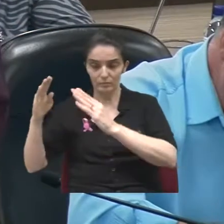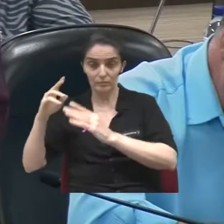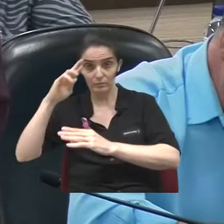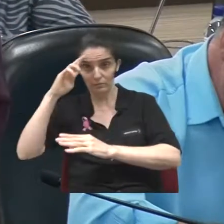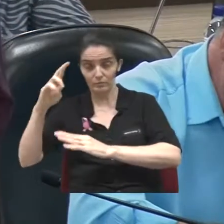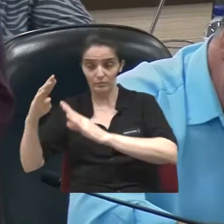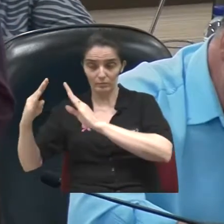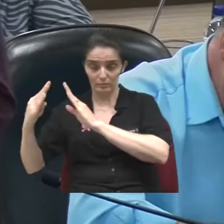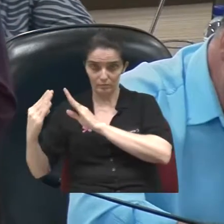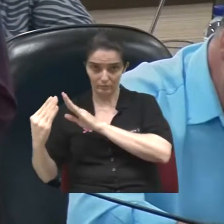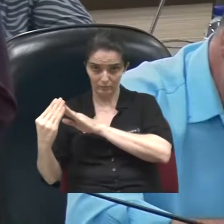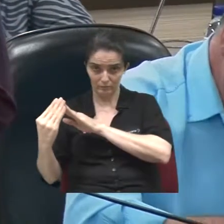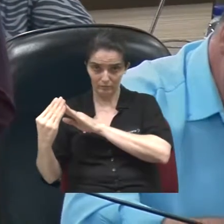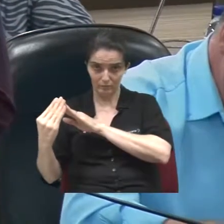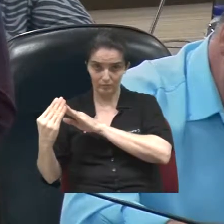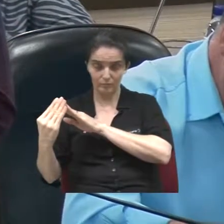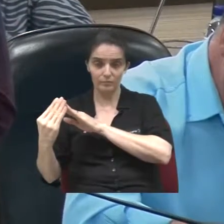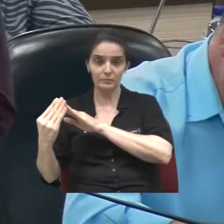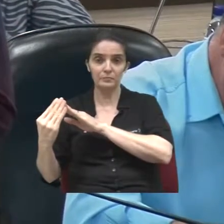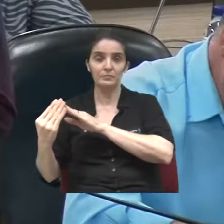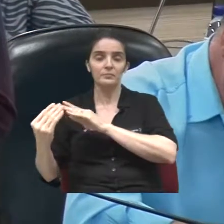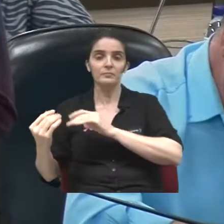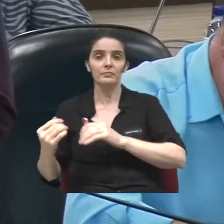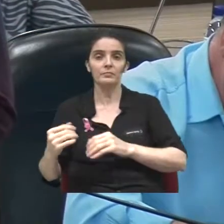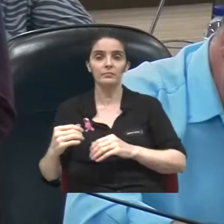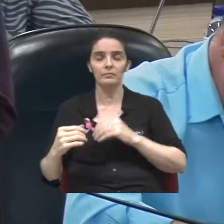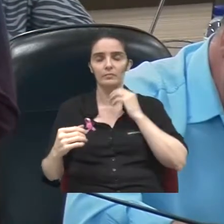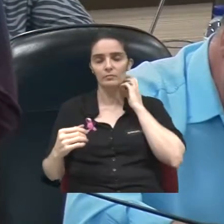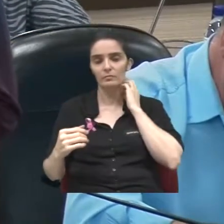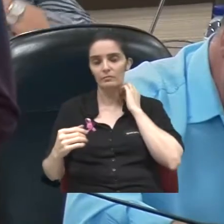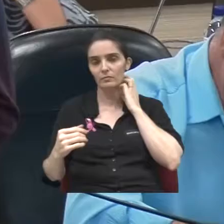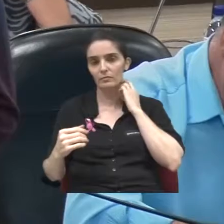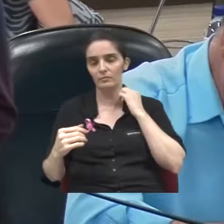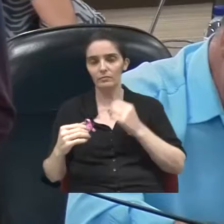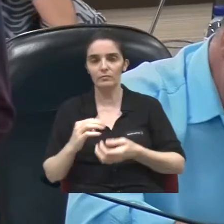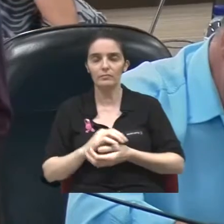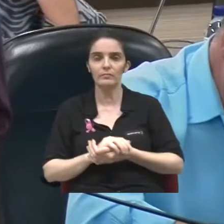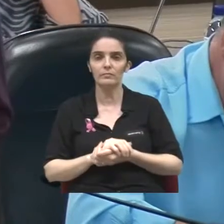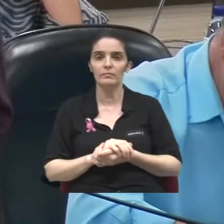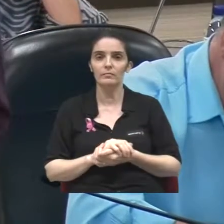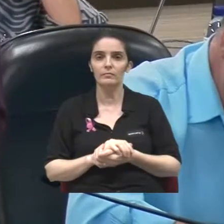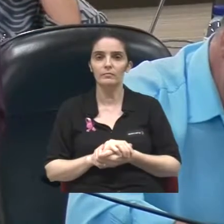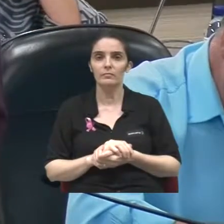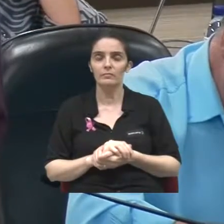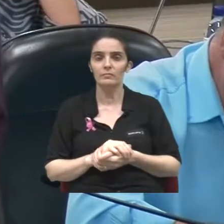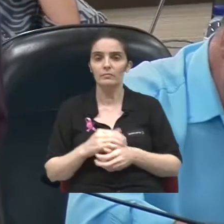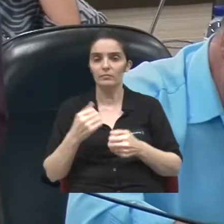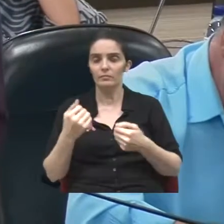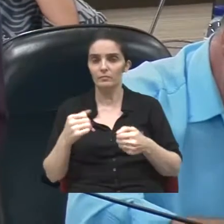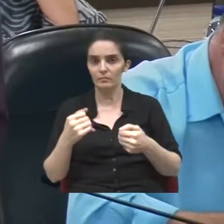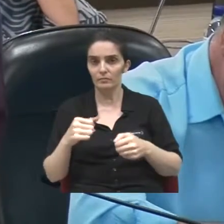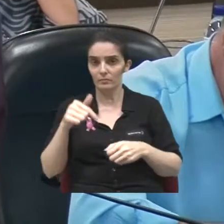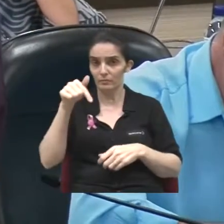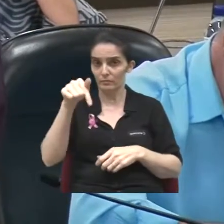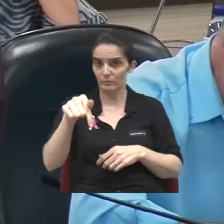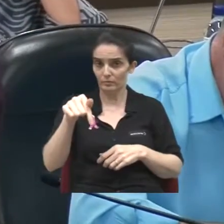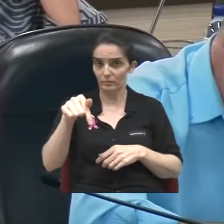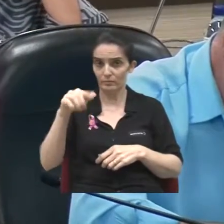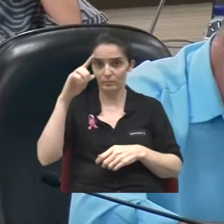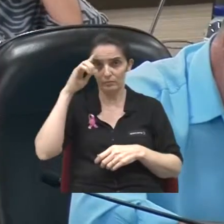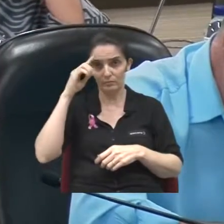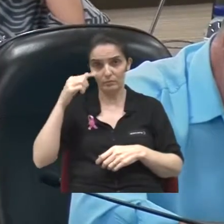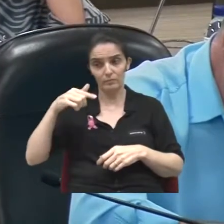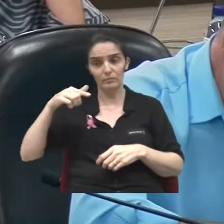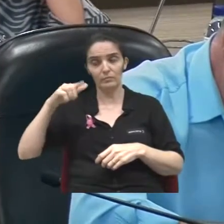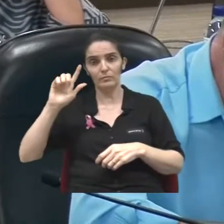e se não for o proprietário, arrolando 2 testemunhas, no mínimo 7 dias de antecedência e